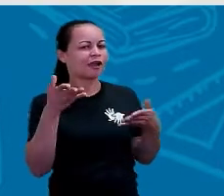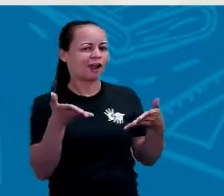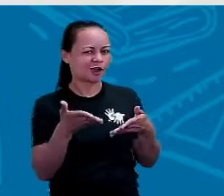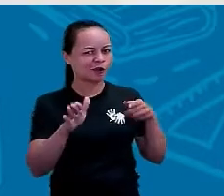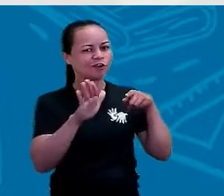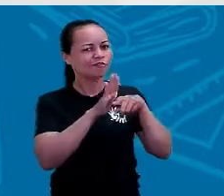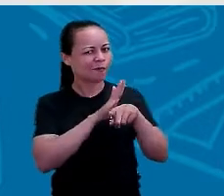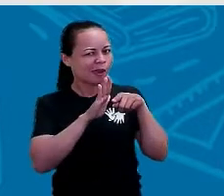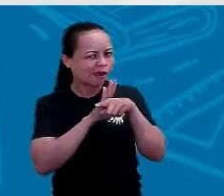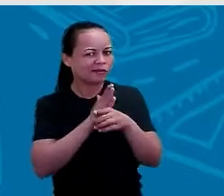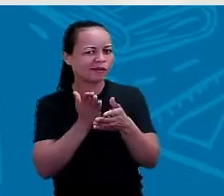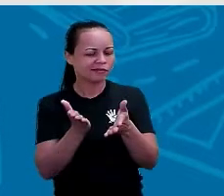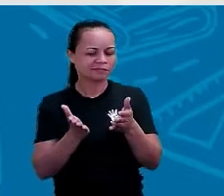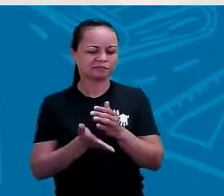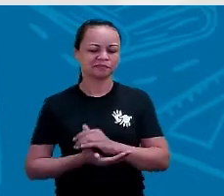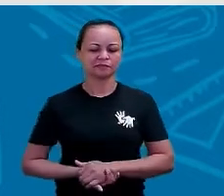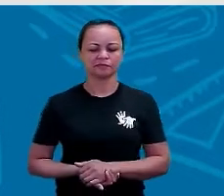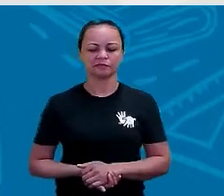perguntar.